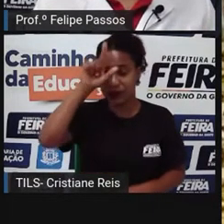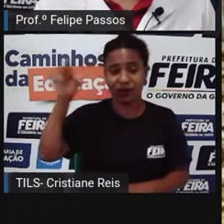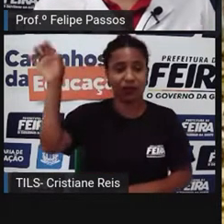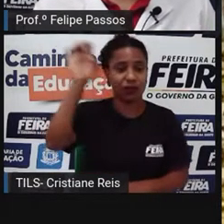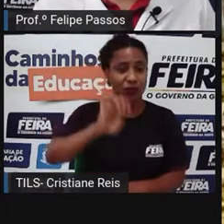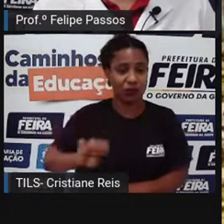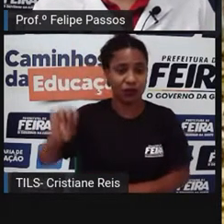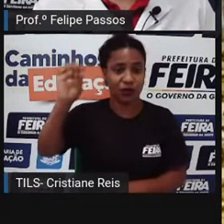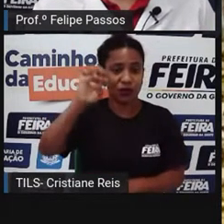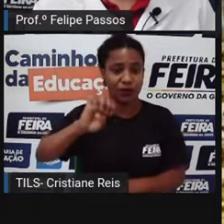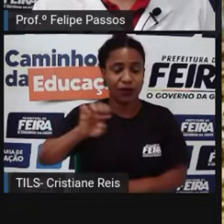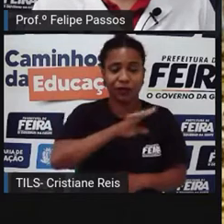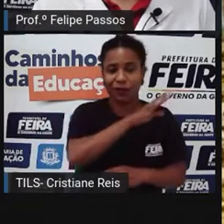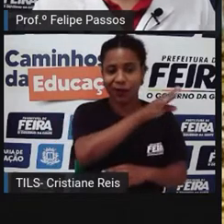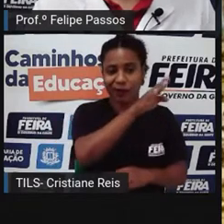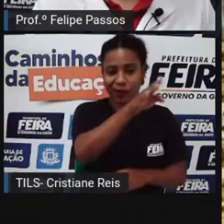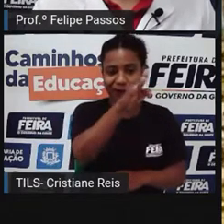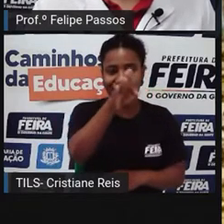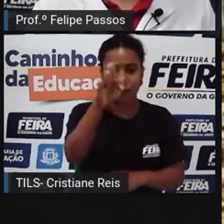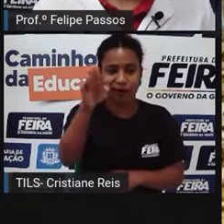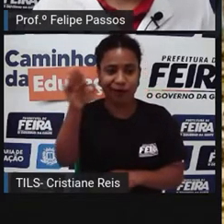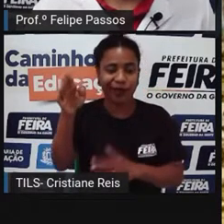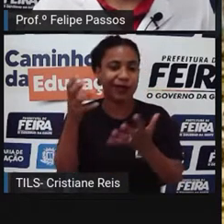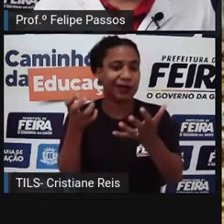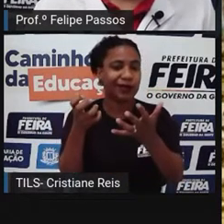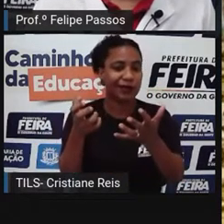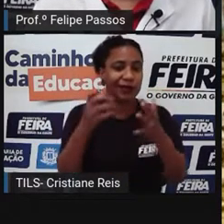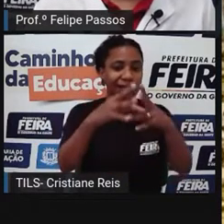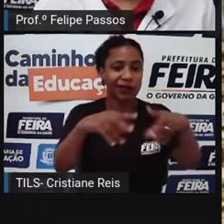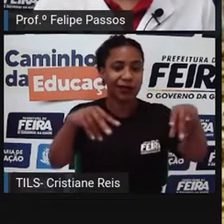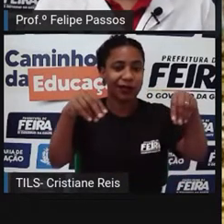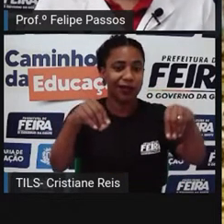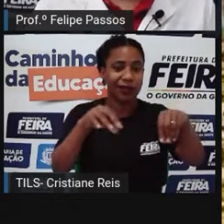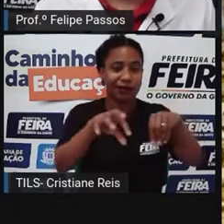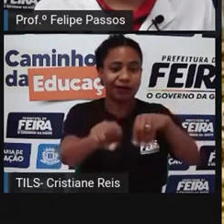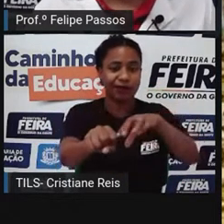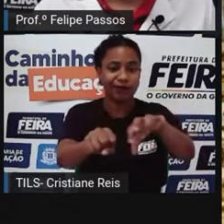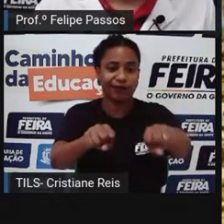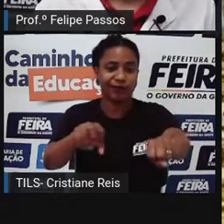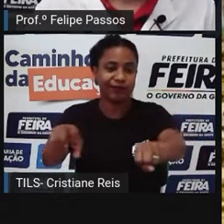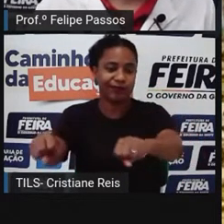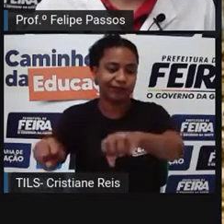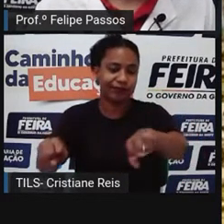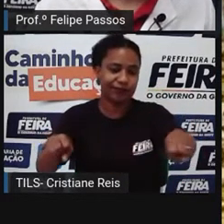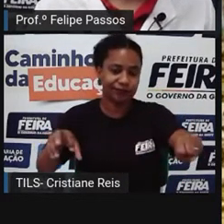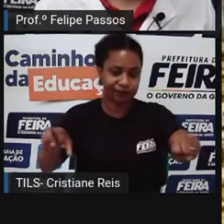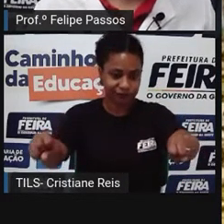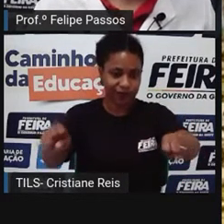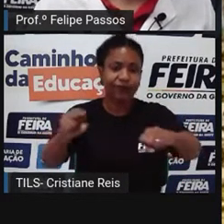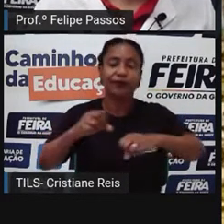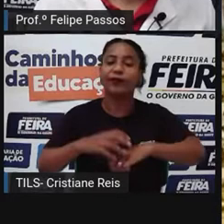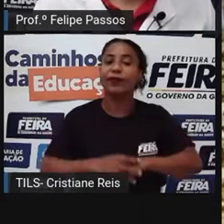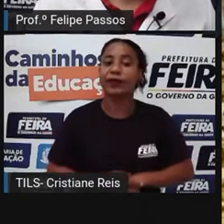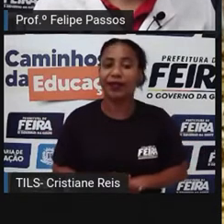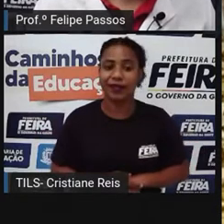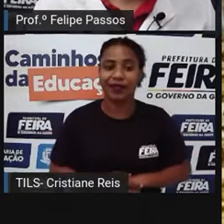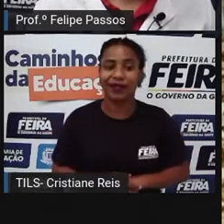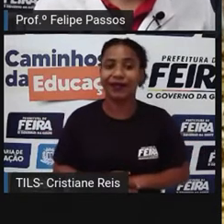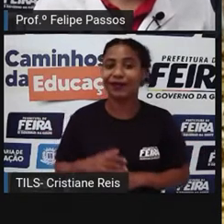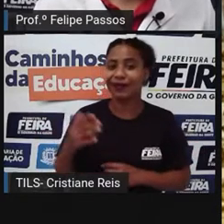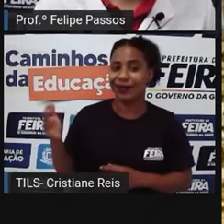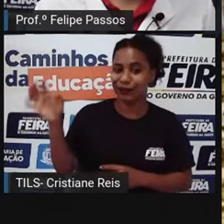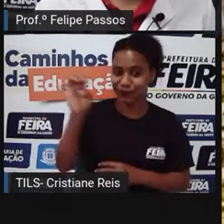territórios aos seus países, né? Eles seriam colônias. Então, nessa expansão, acabou que os povos